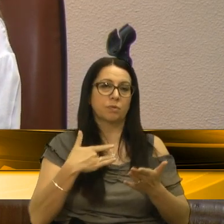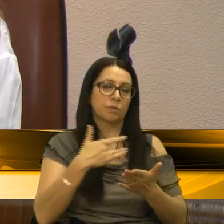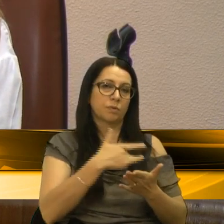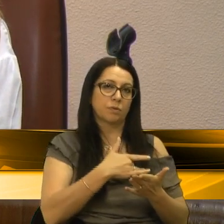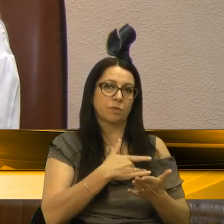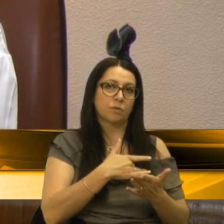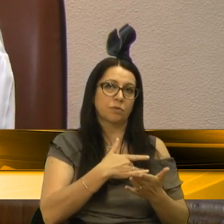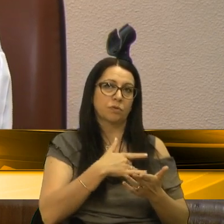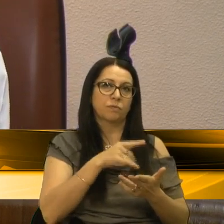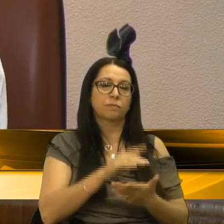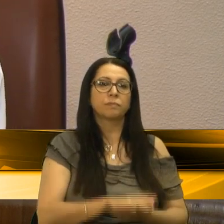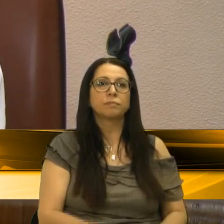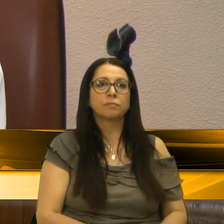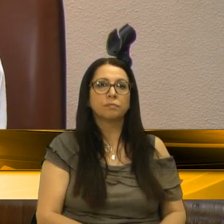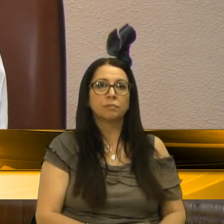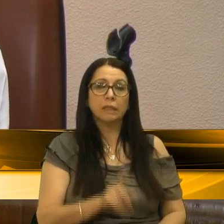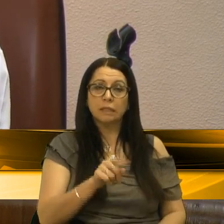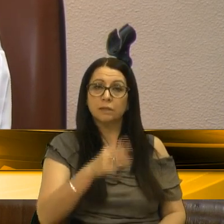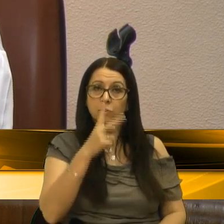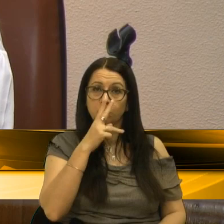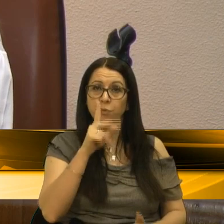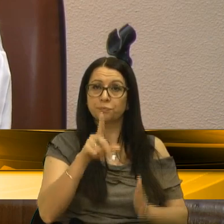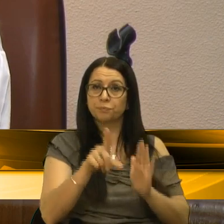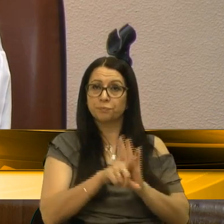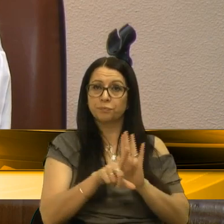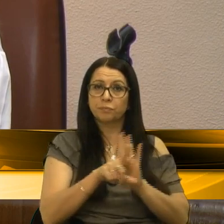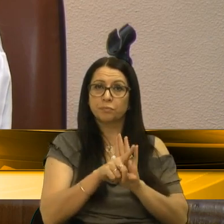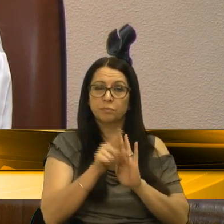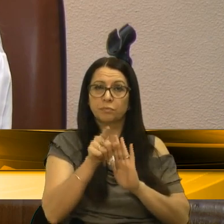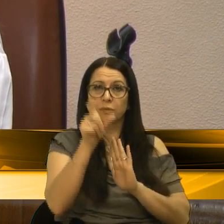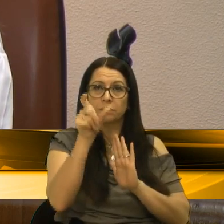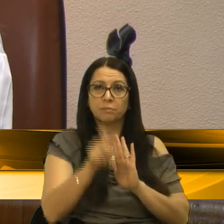Em seguida, essa mesma lei define o caráter deliberativo